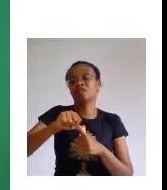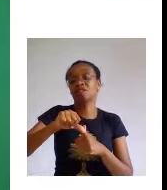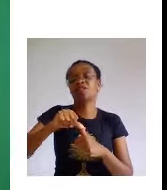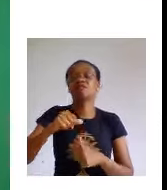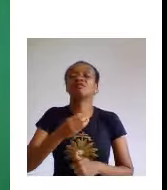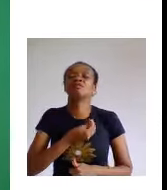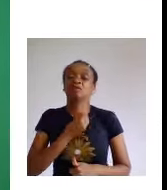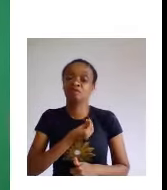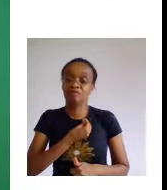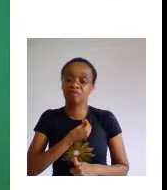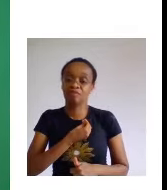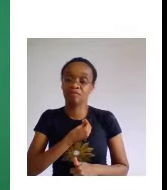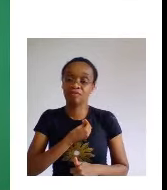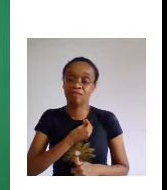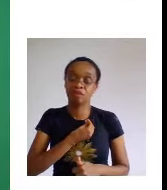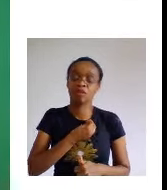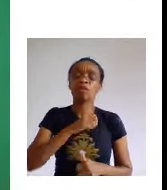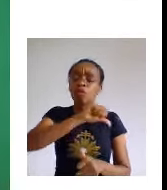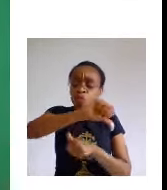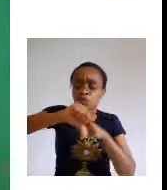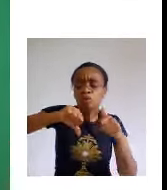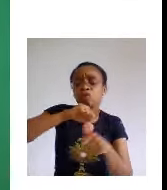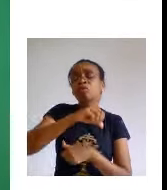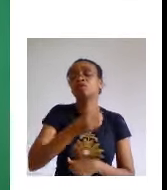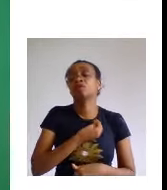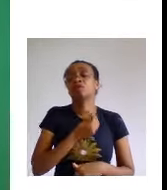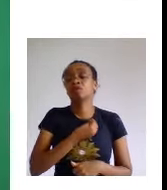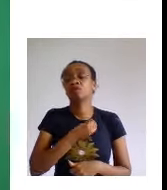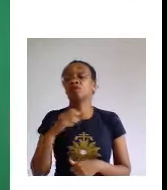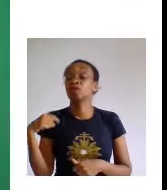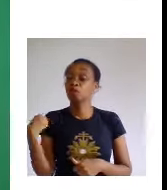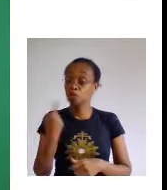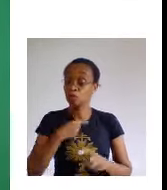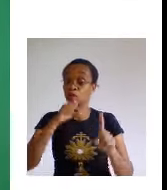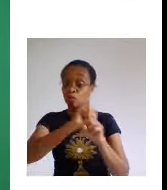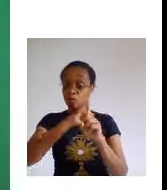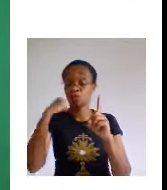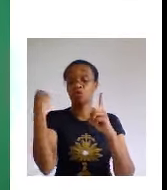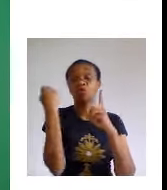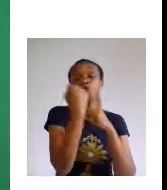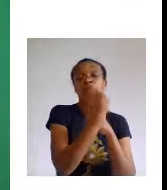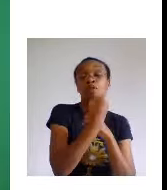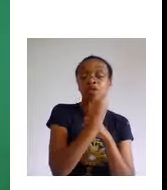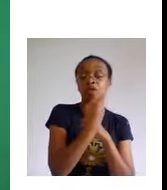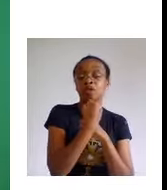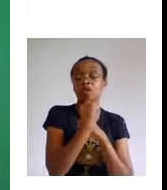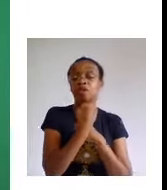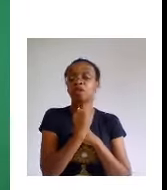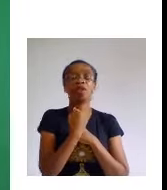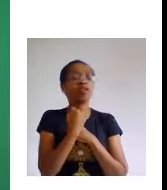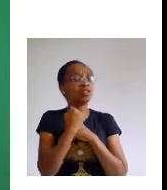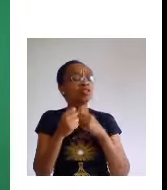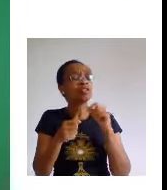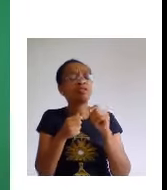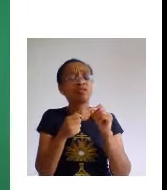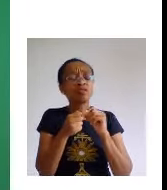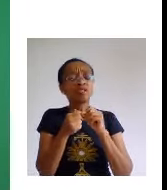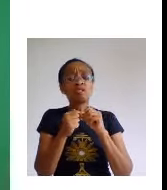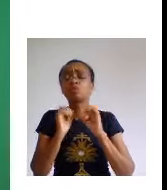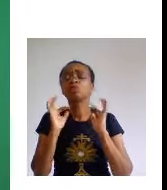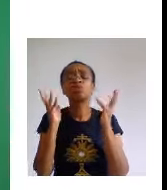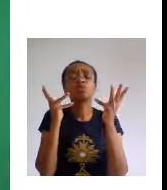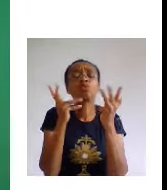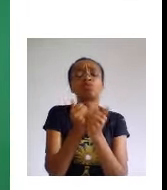de vida, né? Mudança para que a nossa sociedade tenha uma forte ação política comprometida com todos e com o